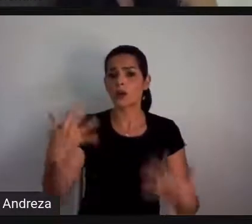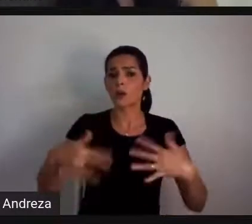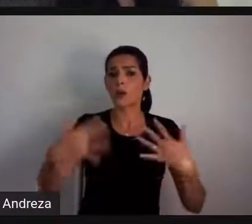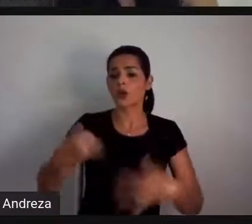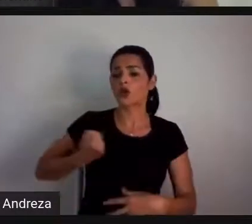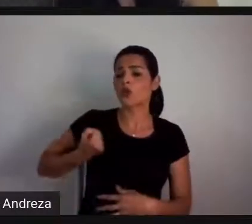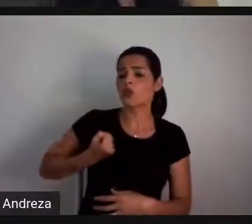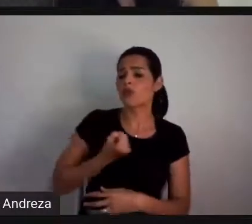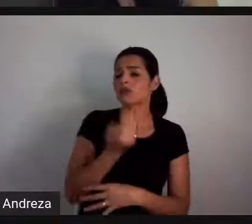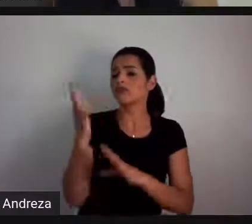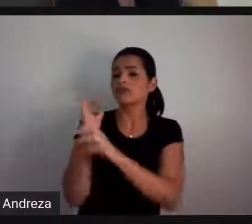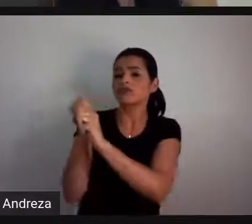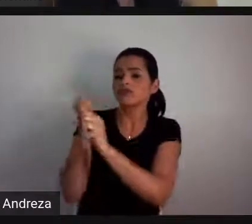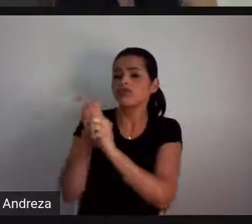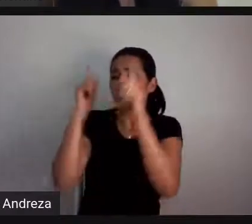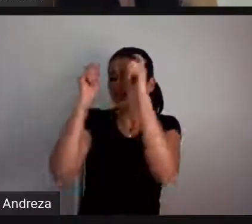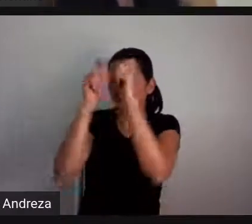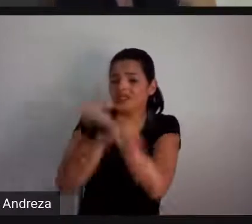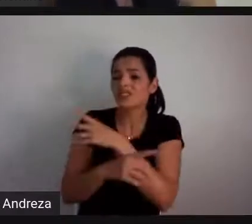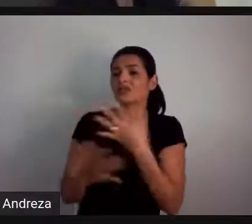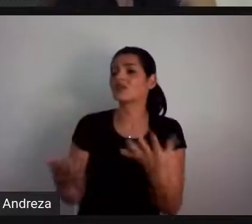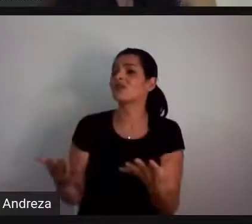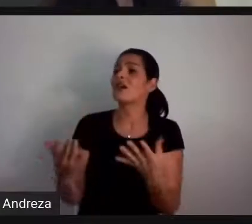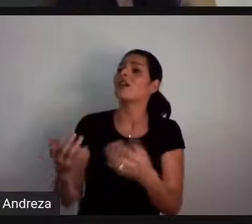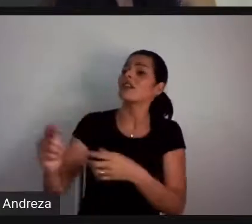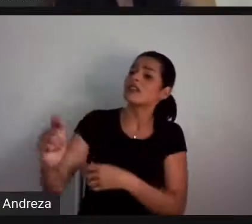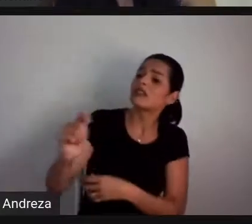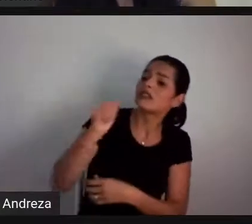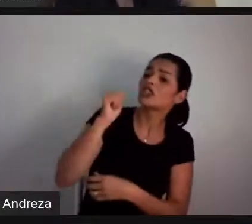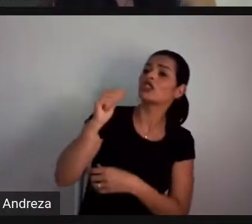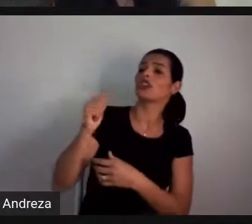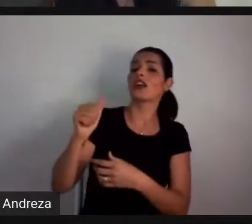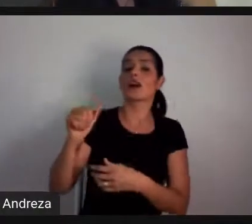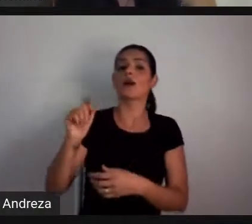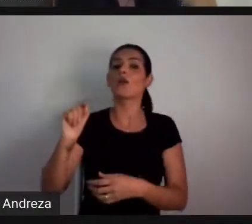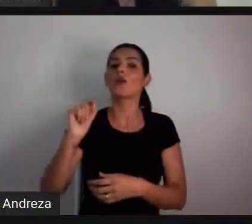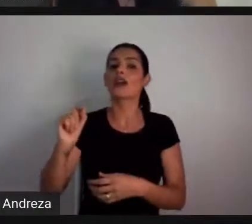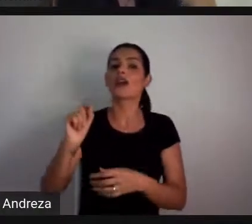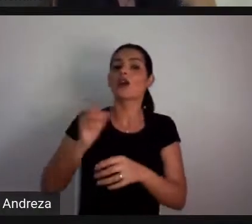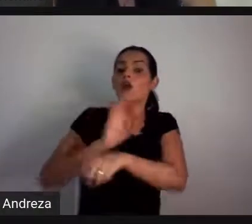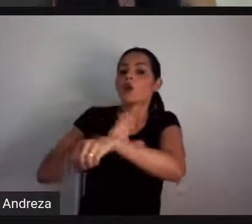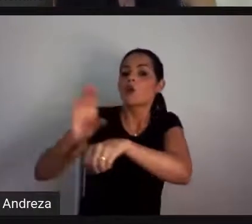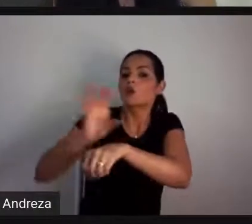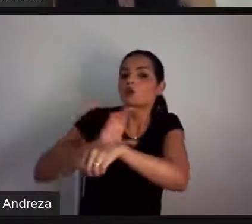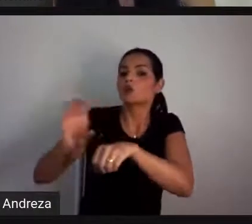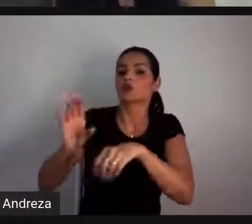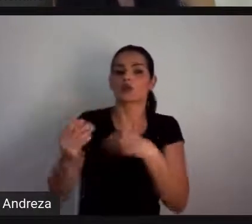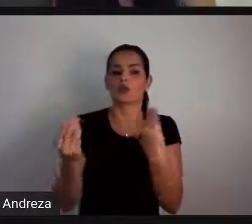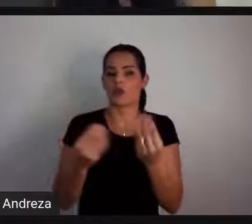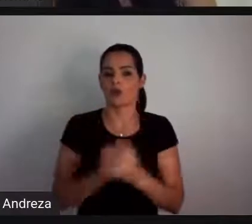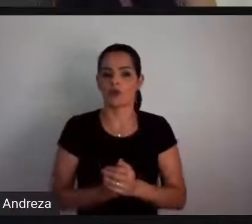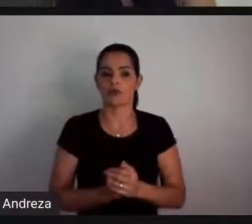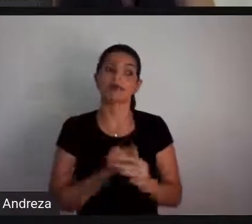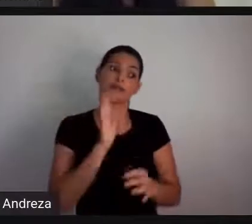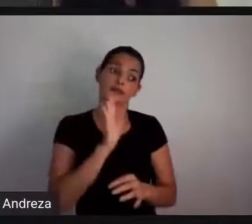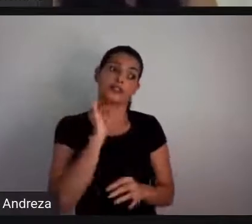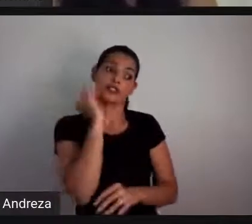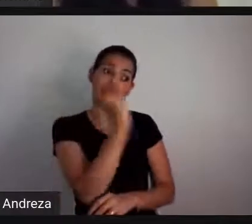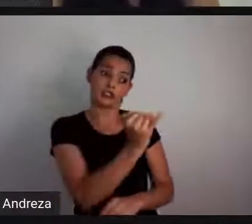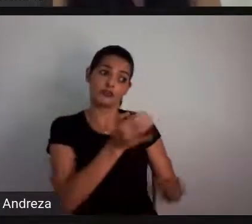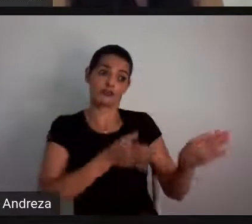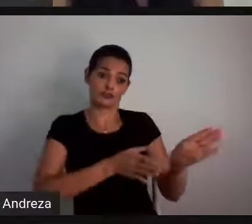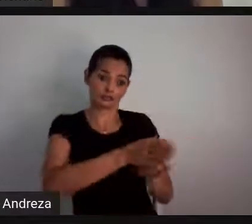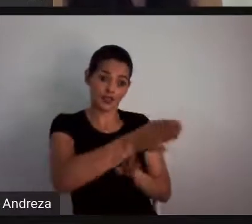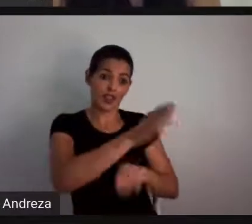que a gente sugere, né? Eu acho que um pouco do que a Daniela perguntou, a gente já está falando agora, né, Daniela? Assim, dedicar mais assim do que um